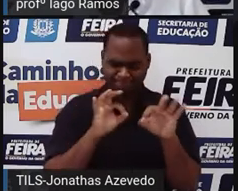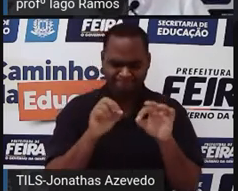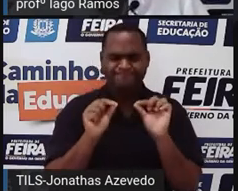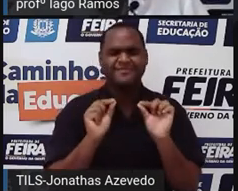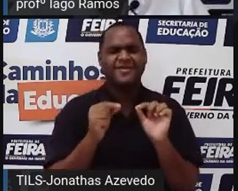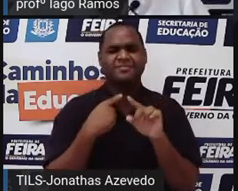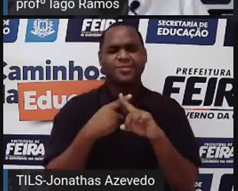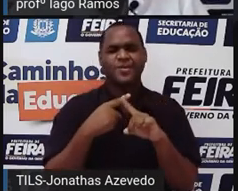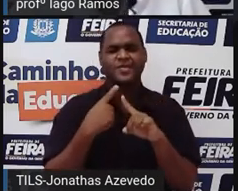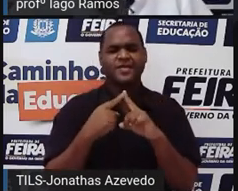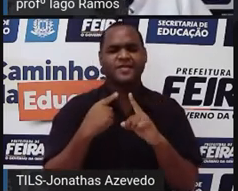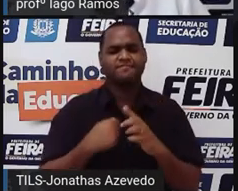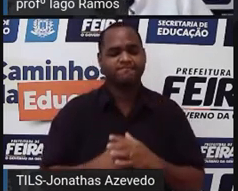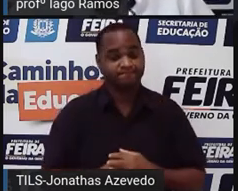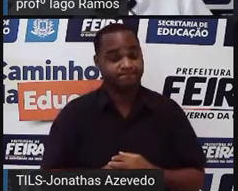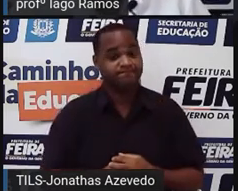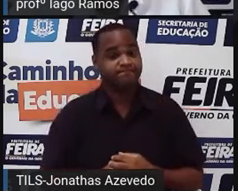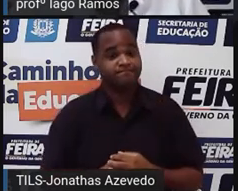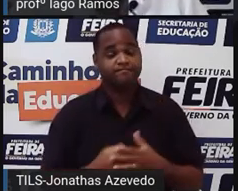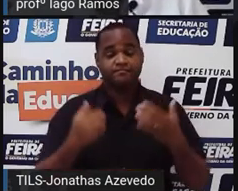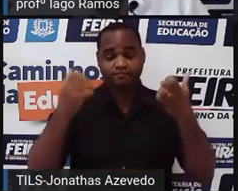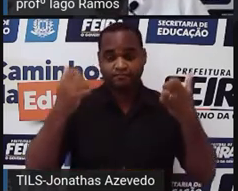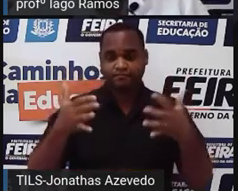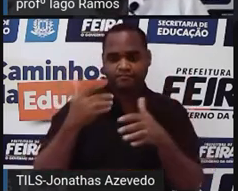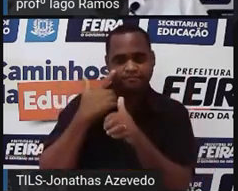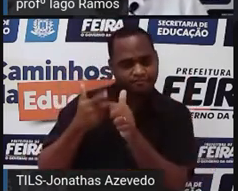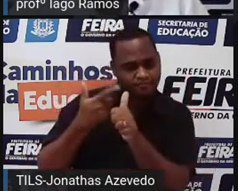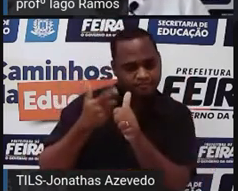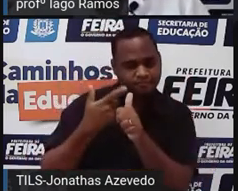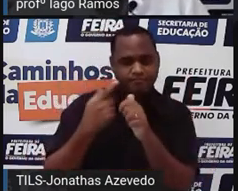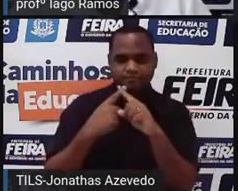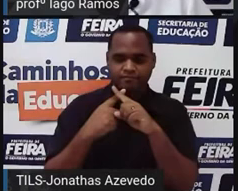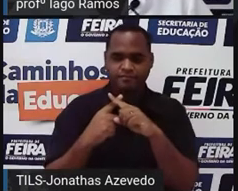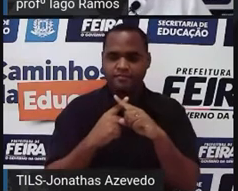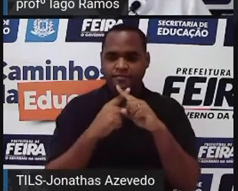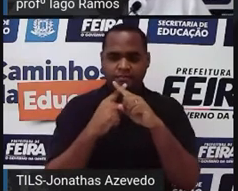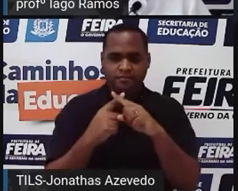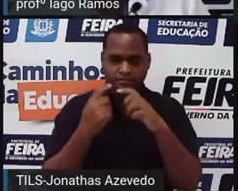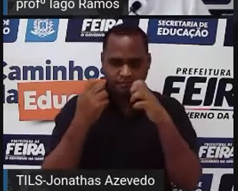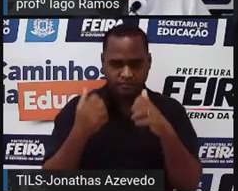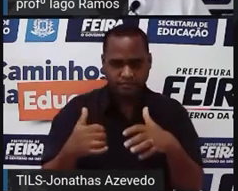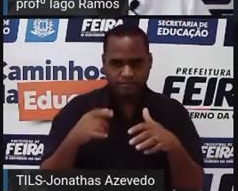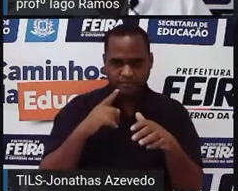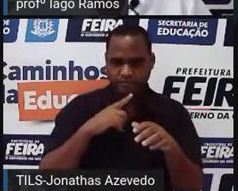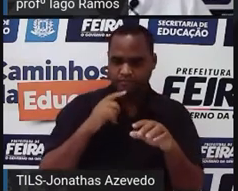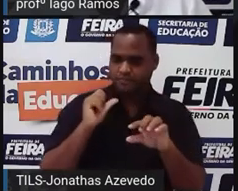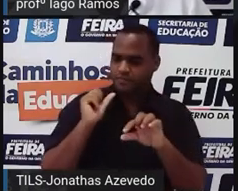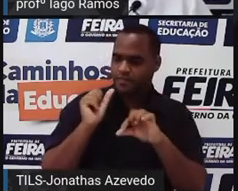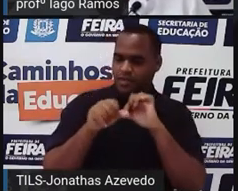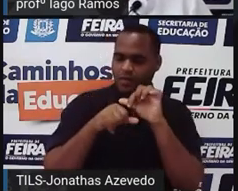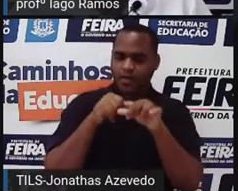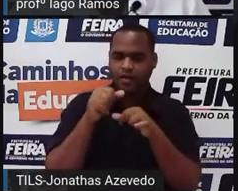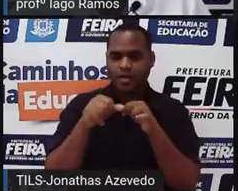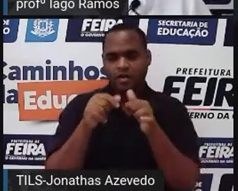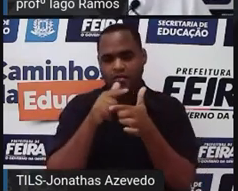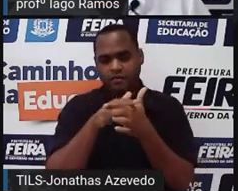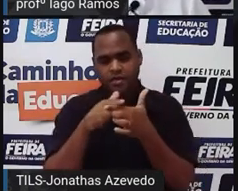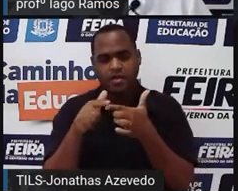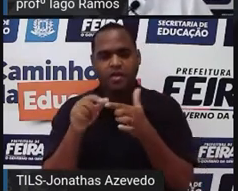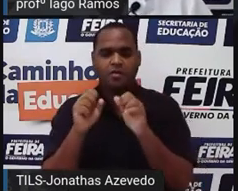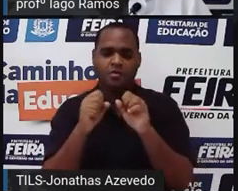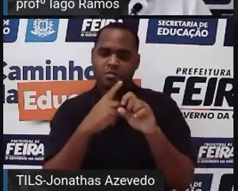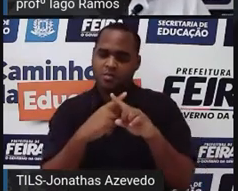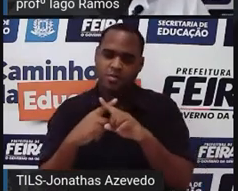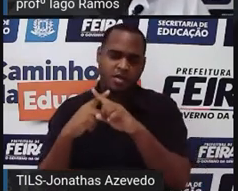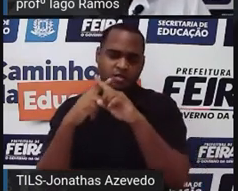professor? Porque quando a gente faz essa multiplicação ou essa divisão de potências que